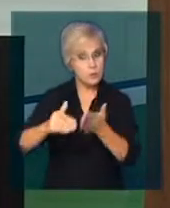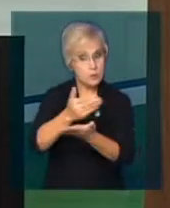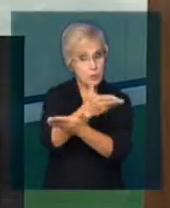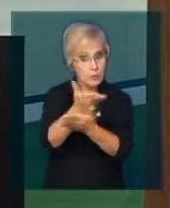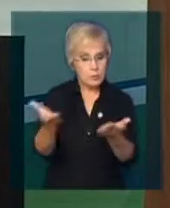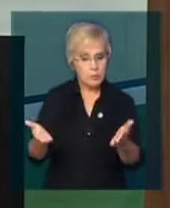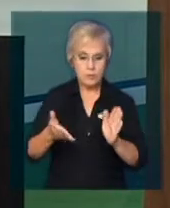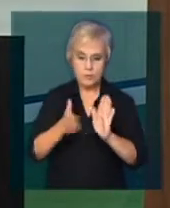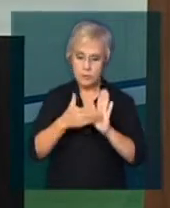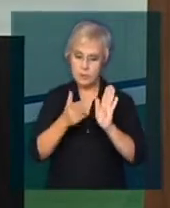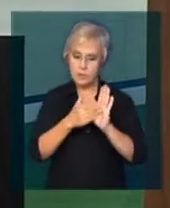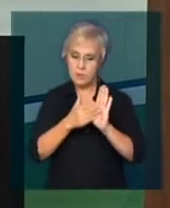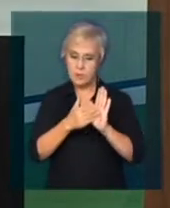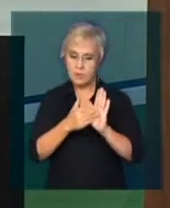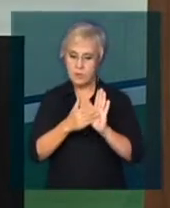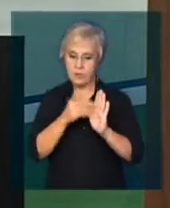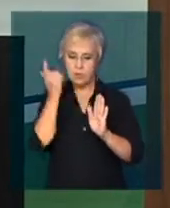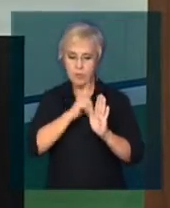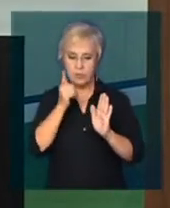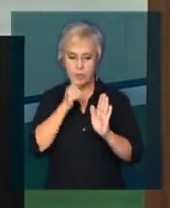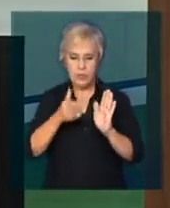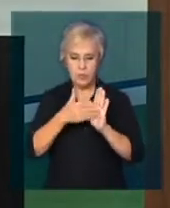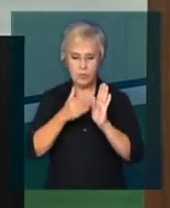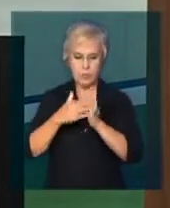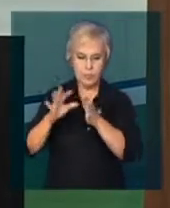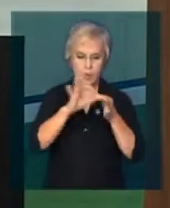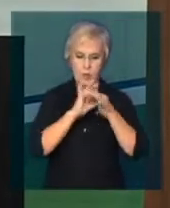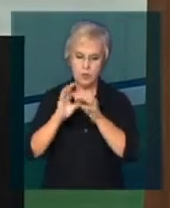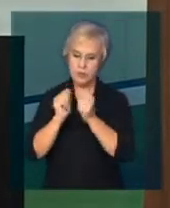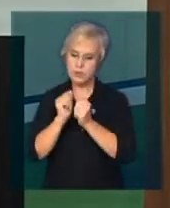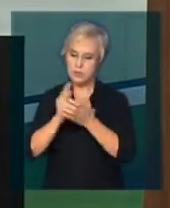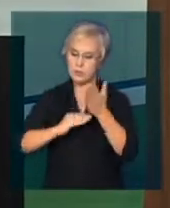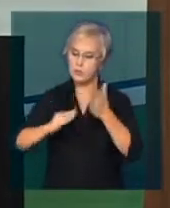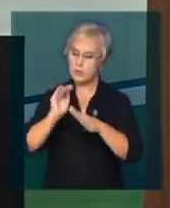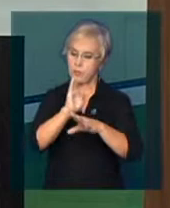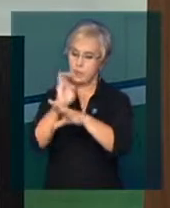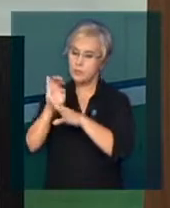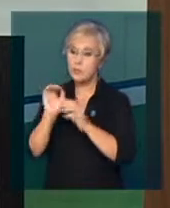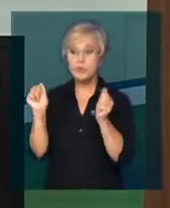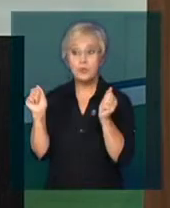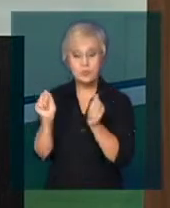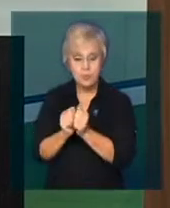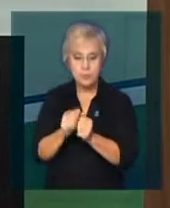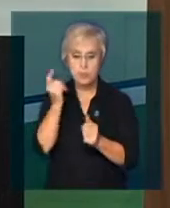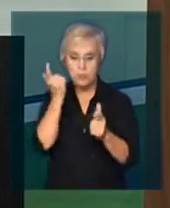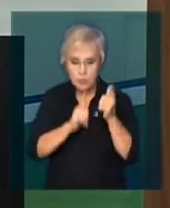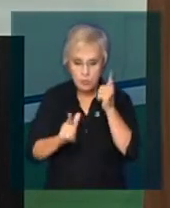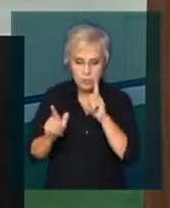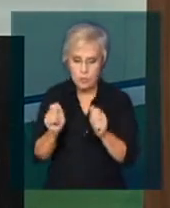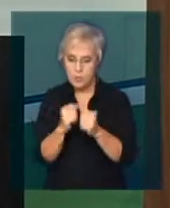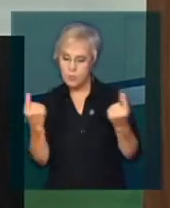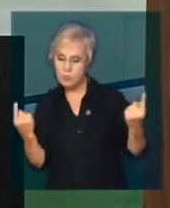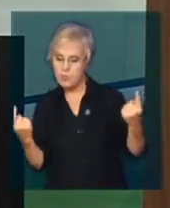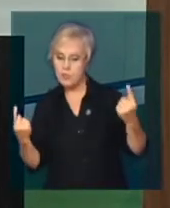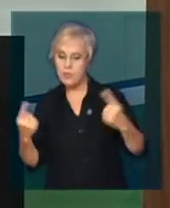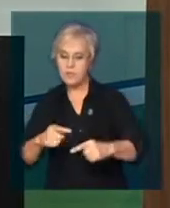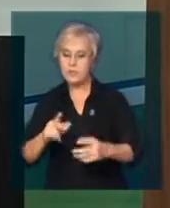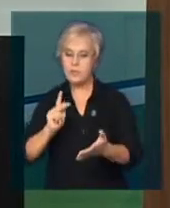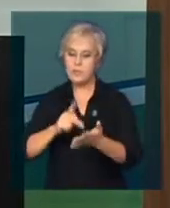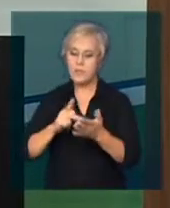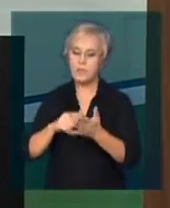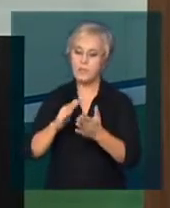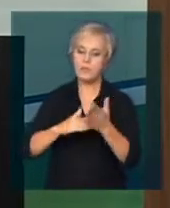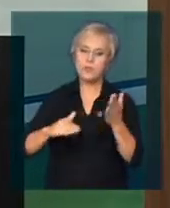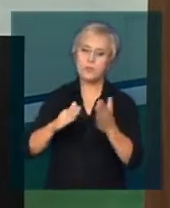que a proposta, sendo uma proposta consensuada, nós possamos juntos fazer o enfrentamento que precisa ser feito